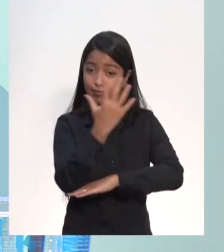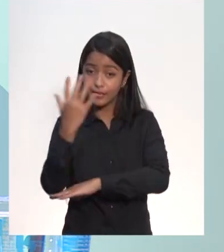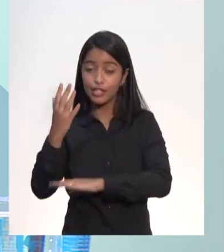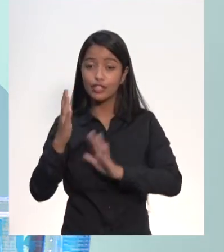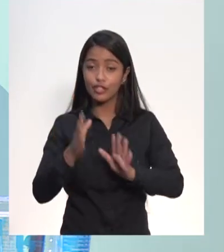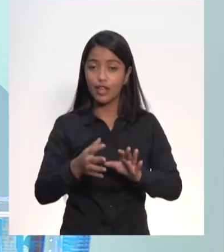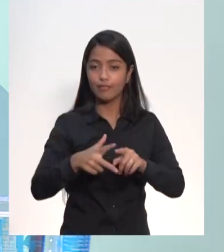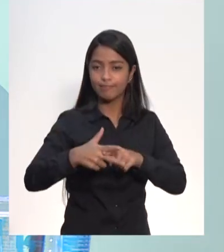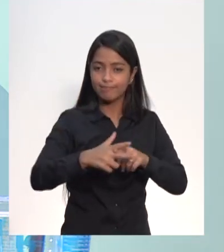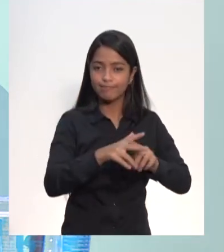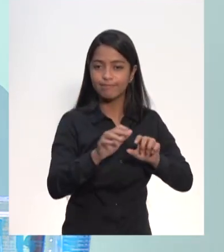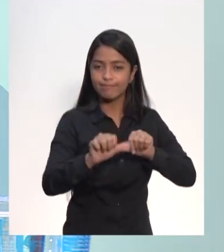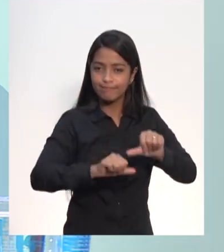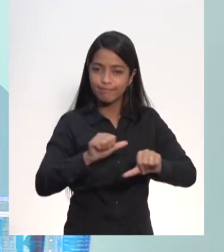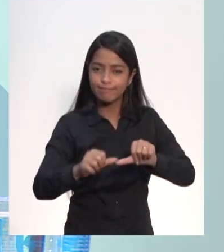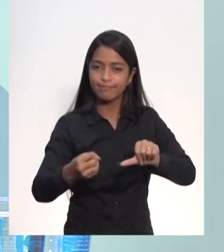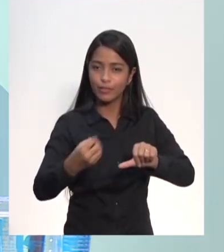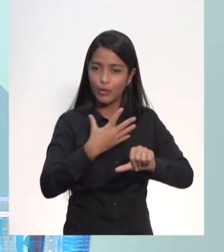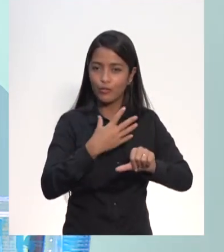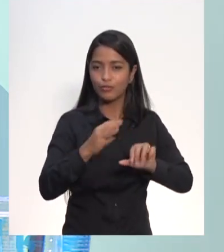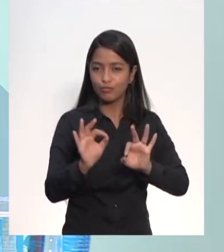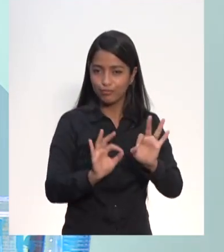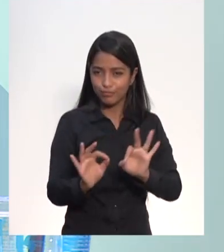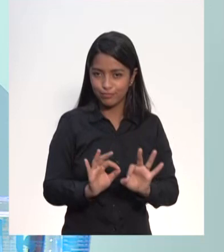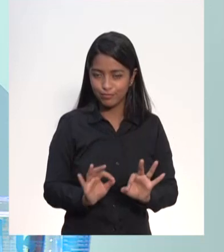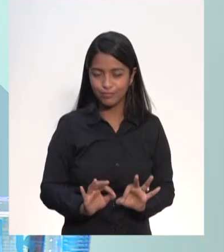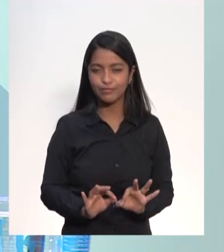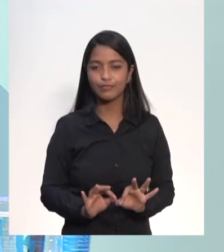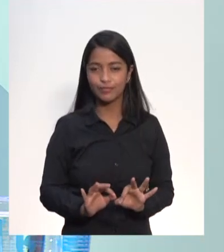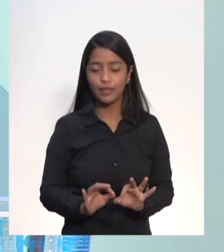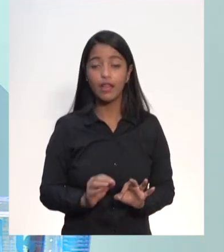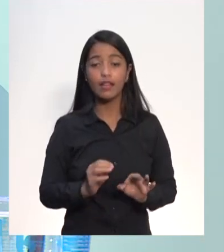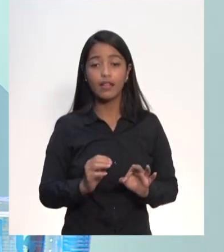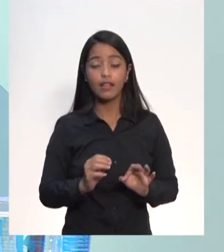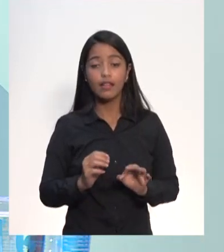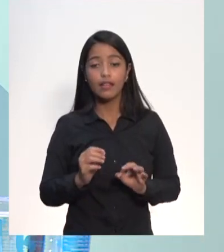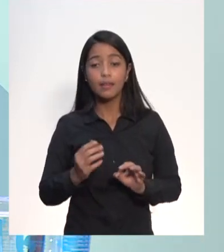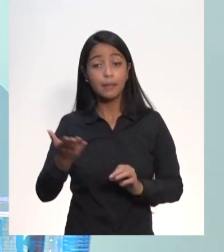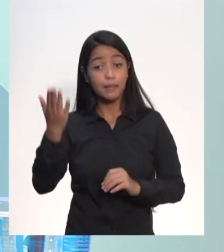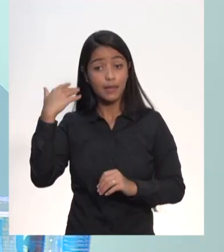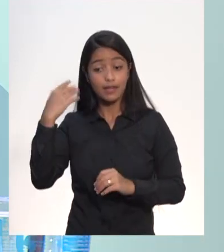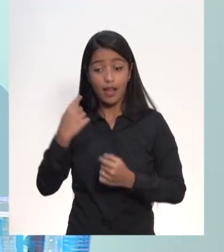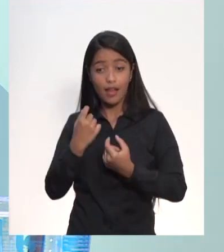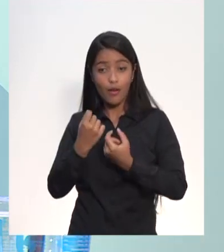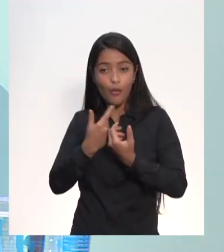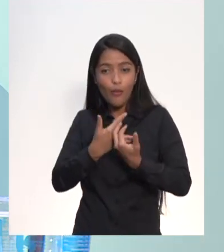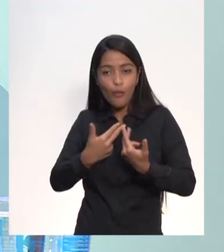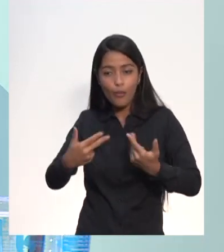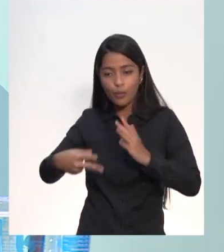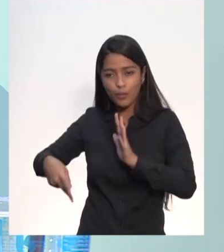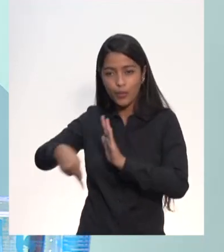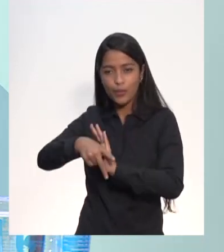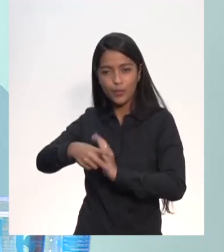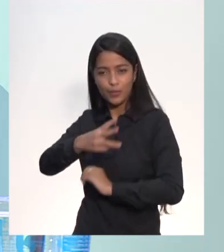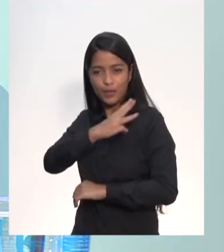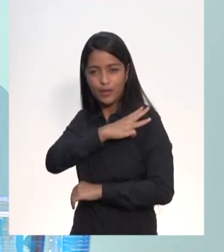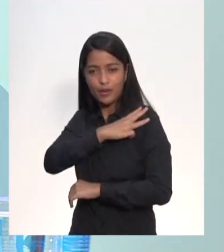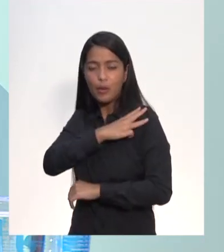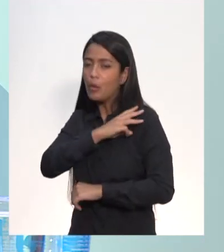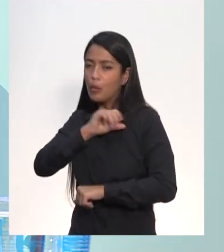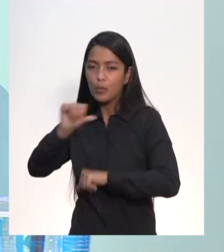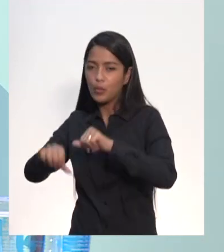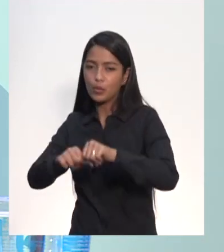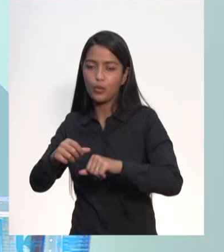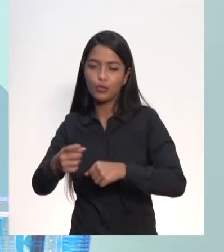né? Algumas coisas que eram desenvolvidas no ensino médio, elas foram trazidas para o ensino fundamental, anos